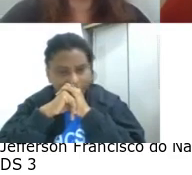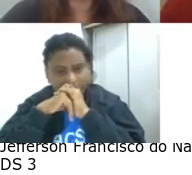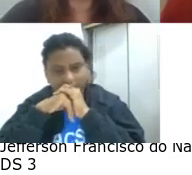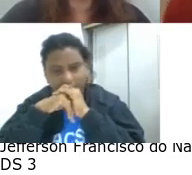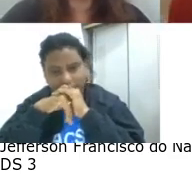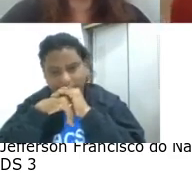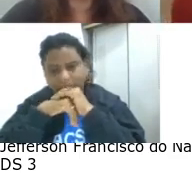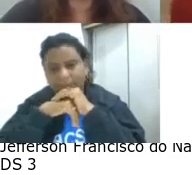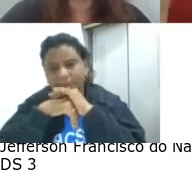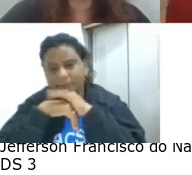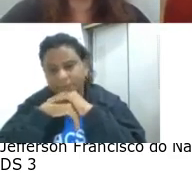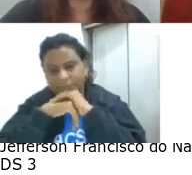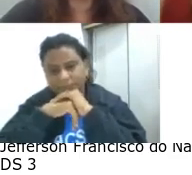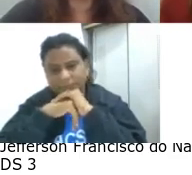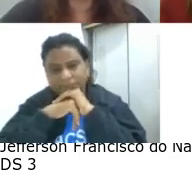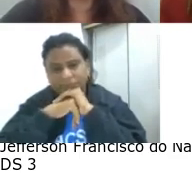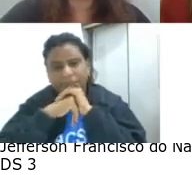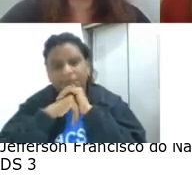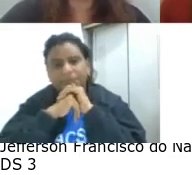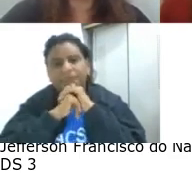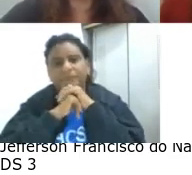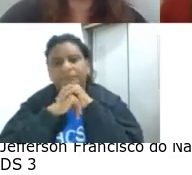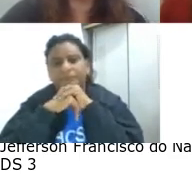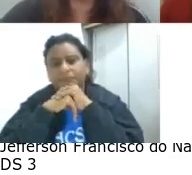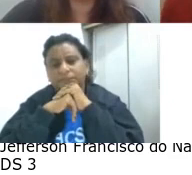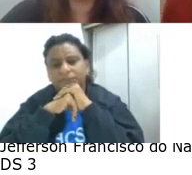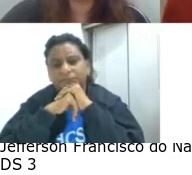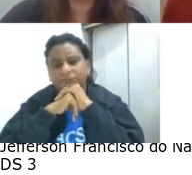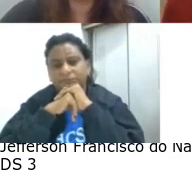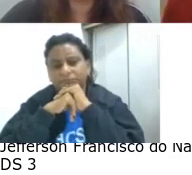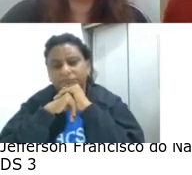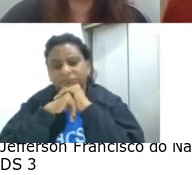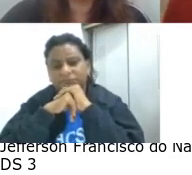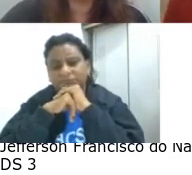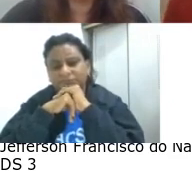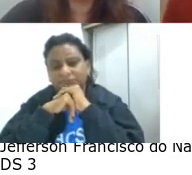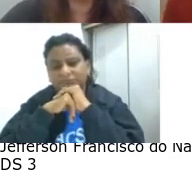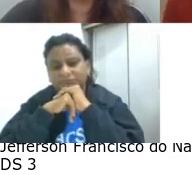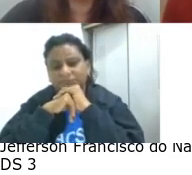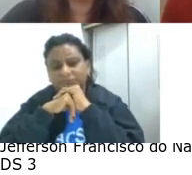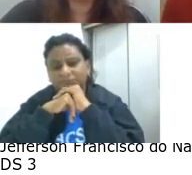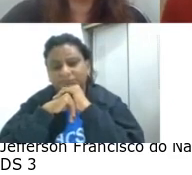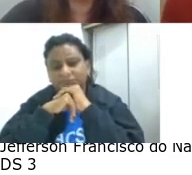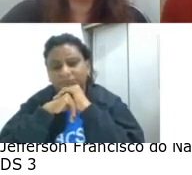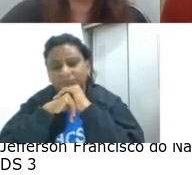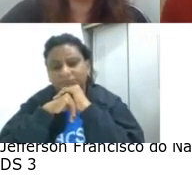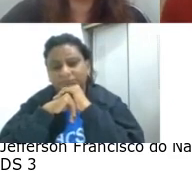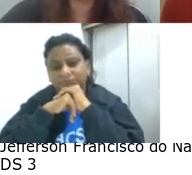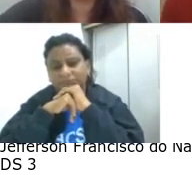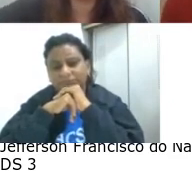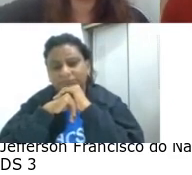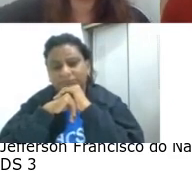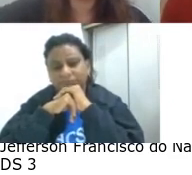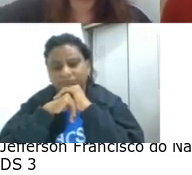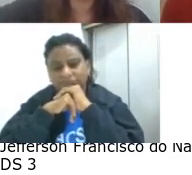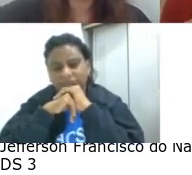deixa eu ver se ficou melhor agora é a gente tem a inacessibilidade de vários outros serviços